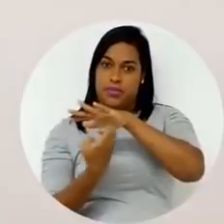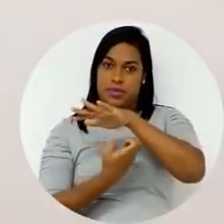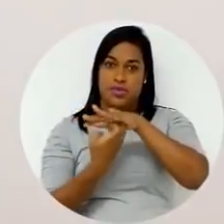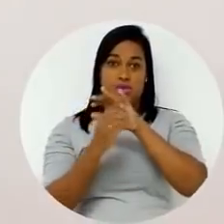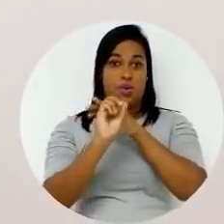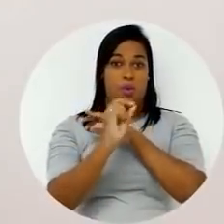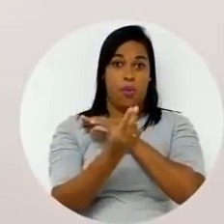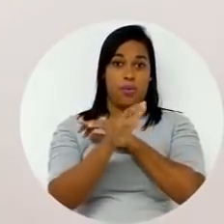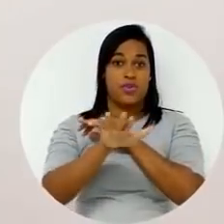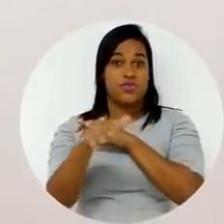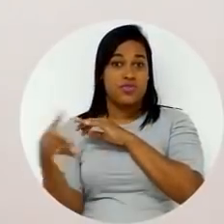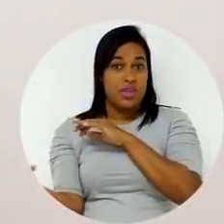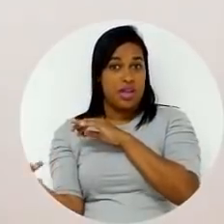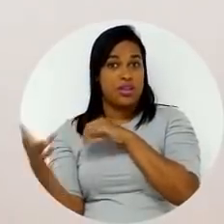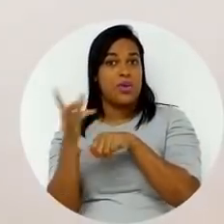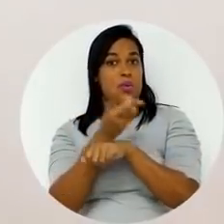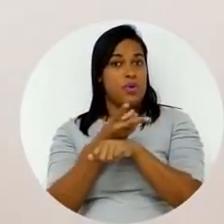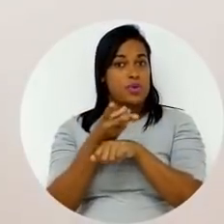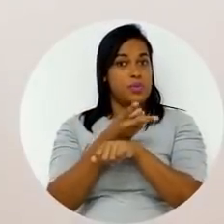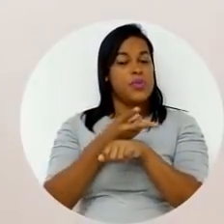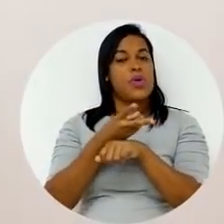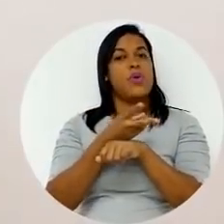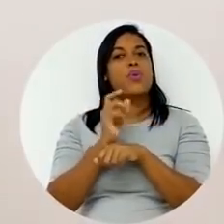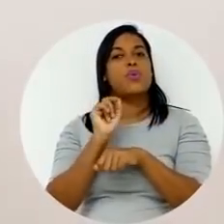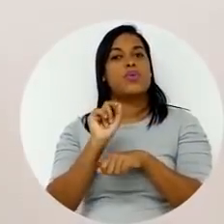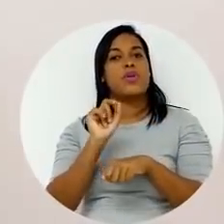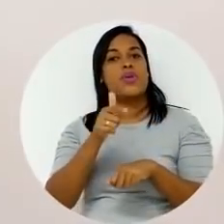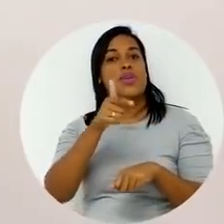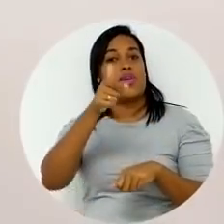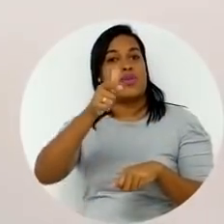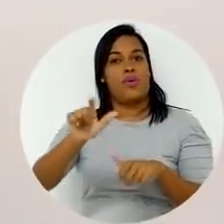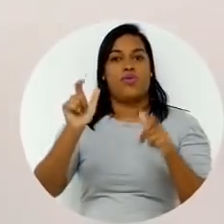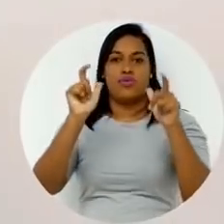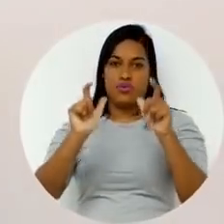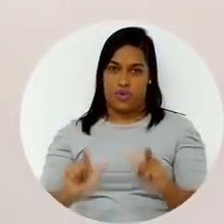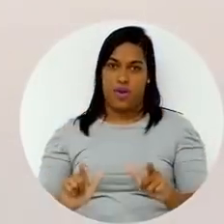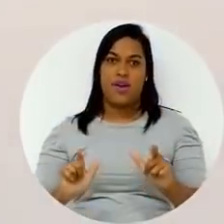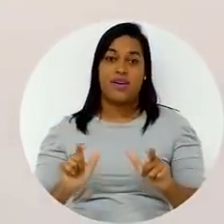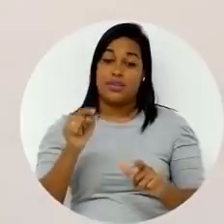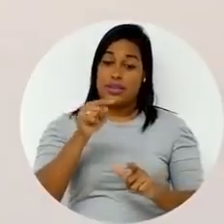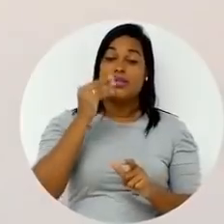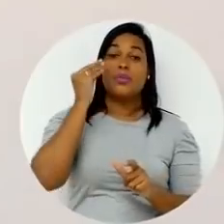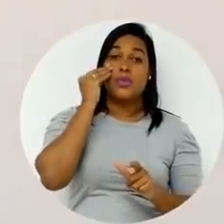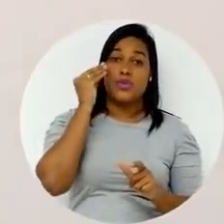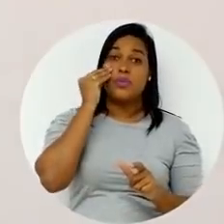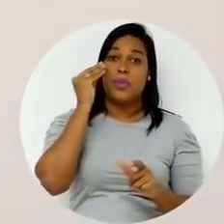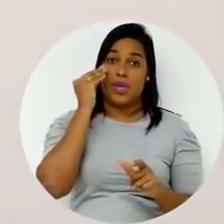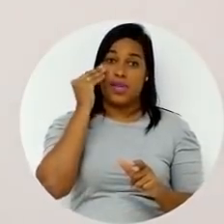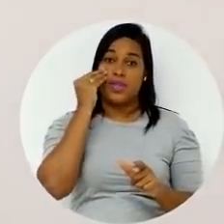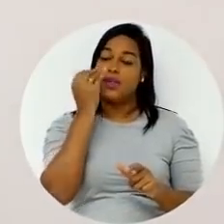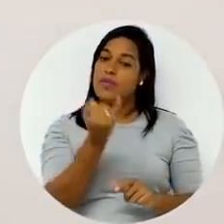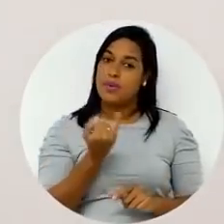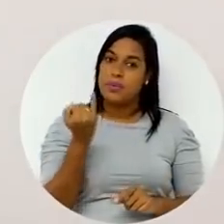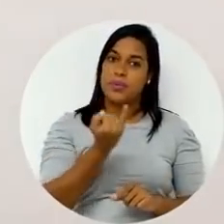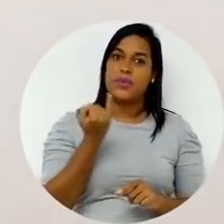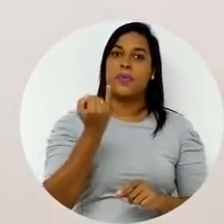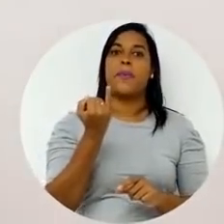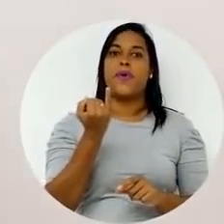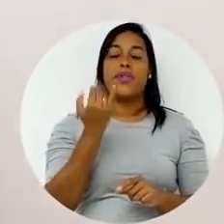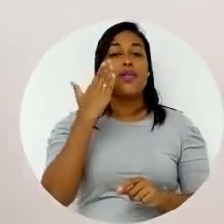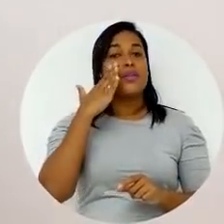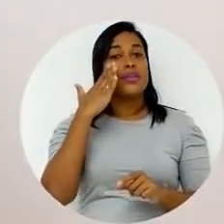ou externo, quando procura-se candidatos em outros locais. Nessa perspectiva, é muito